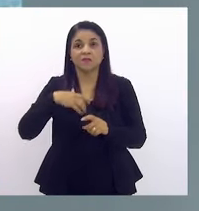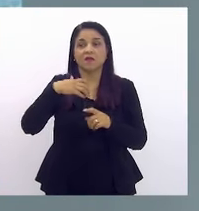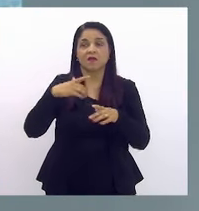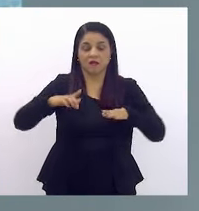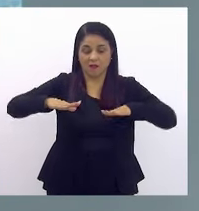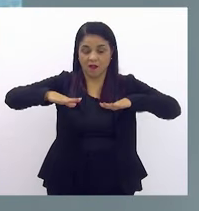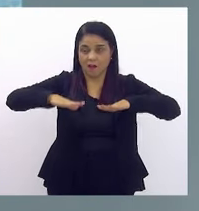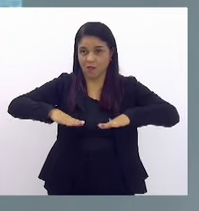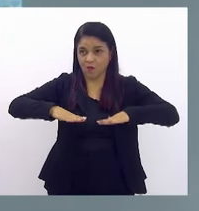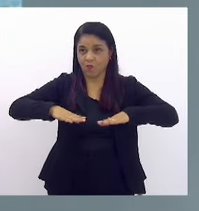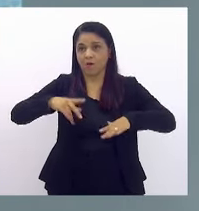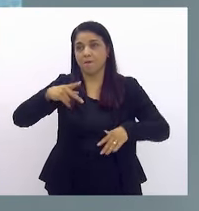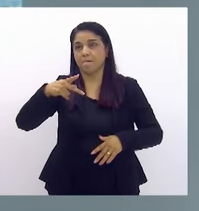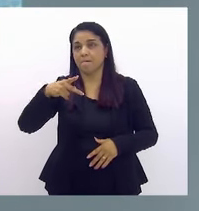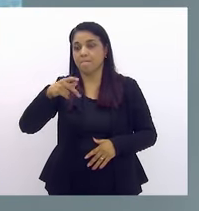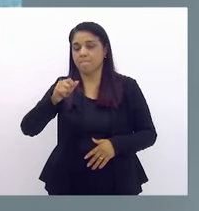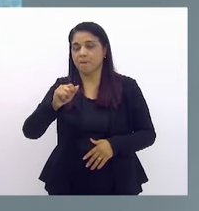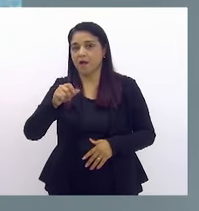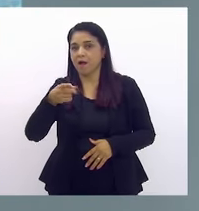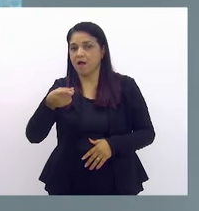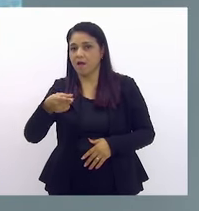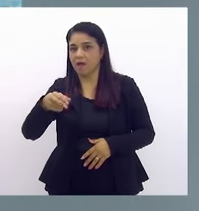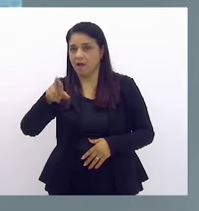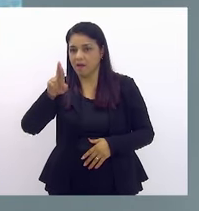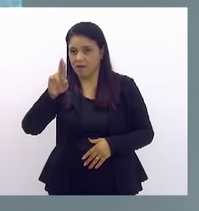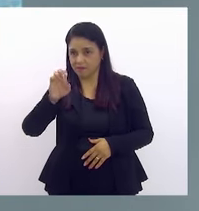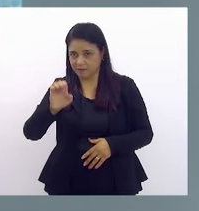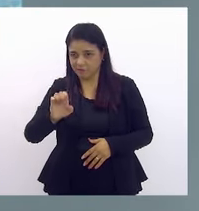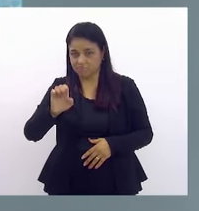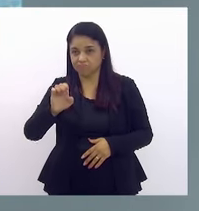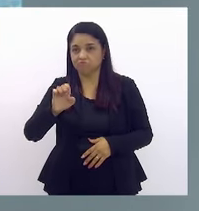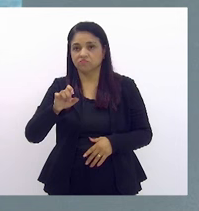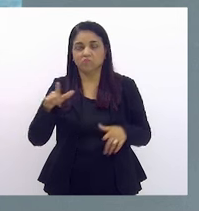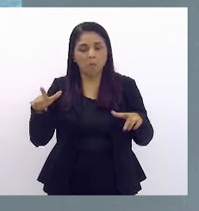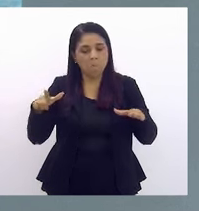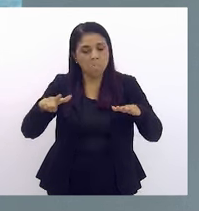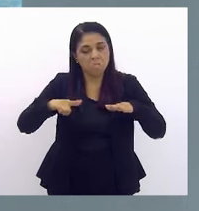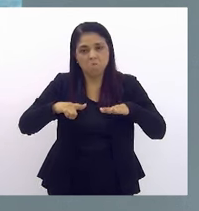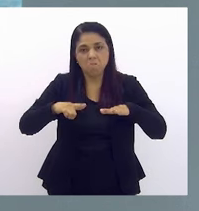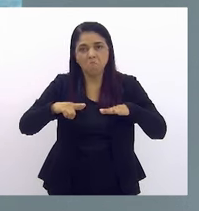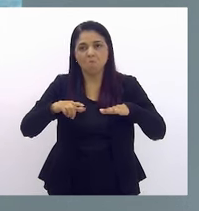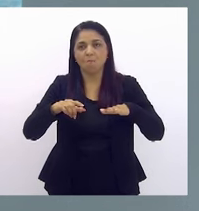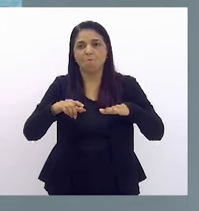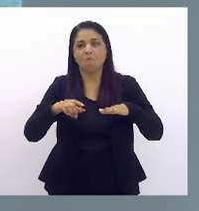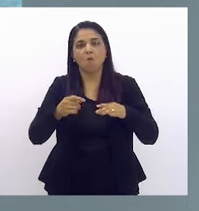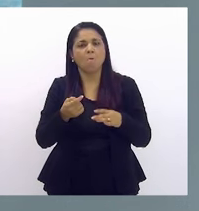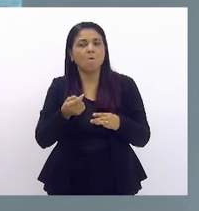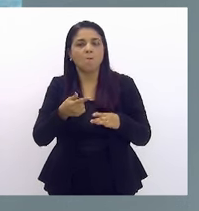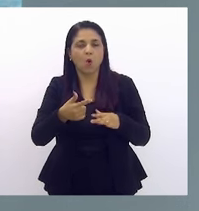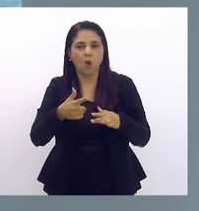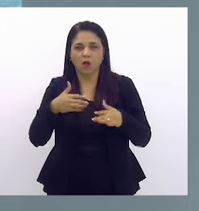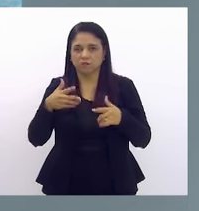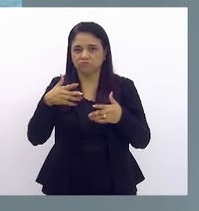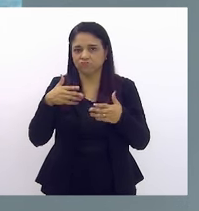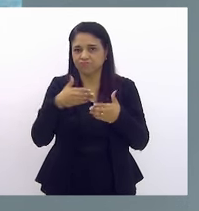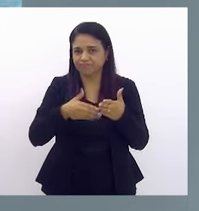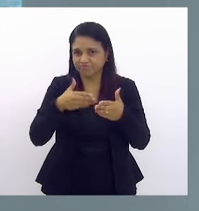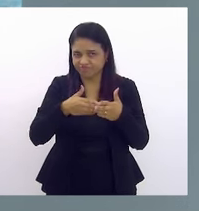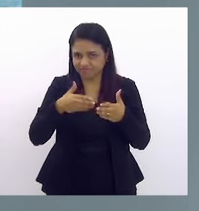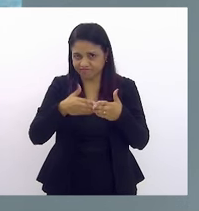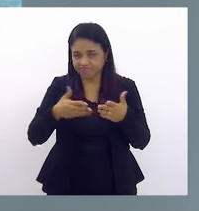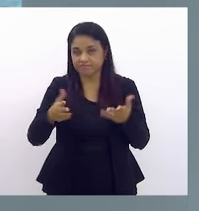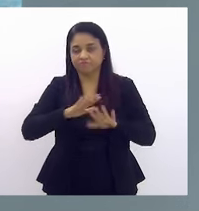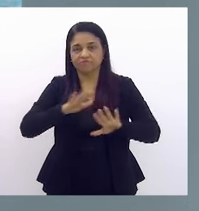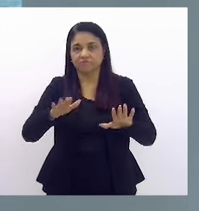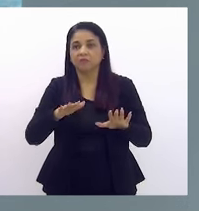menos modificou. Teve uma pressão maior aqui no Jardim Interlagos, né? Mas, de